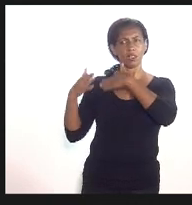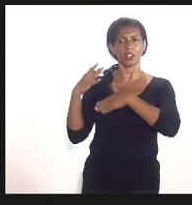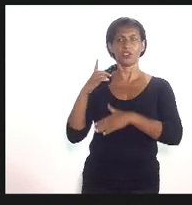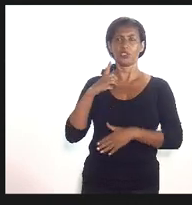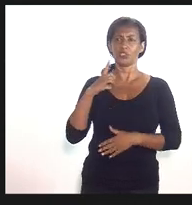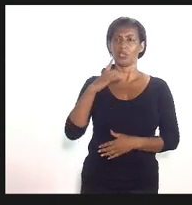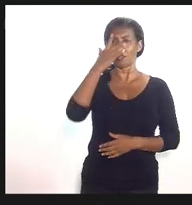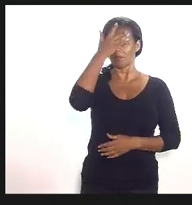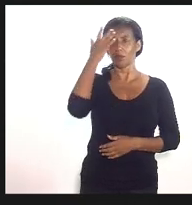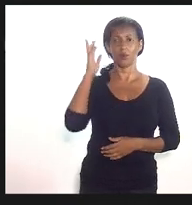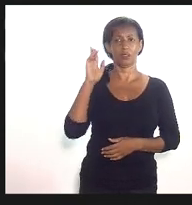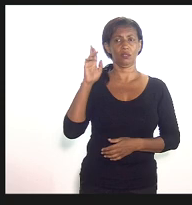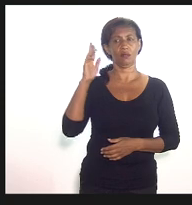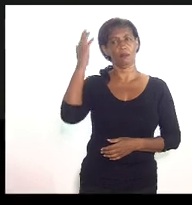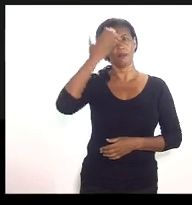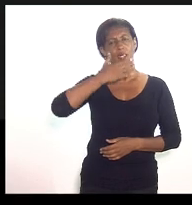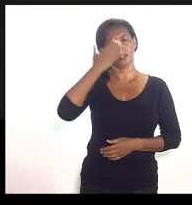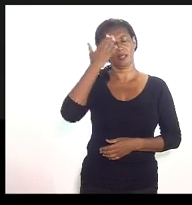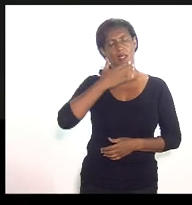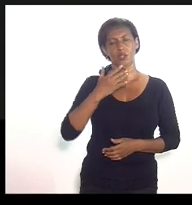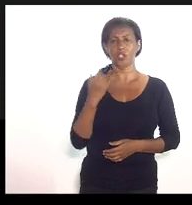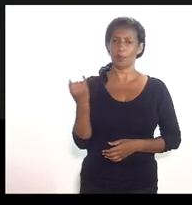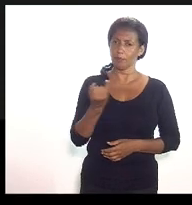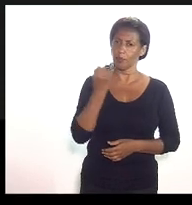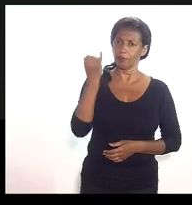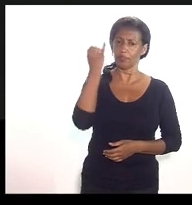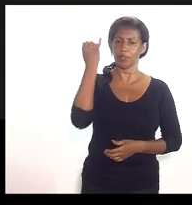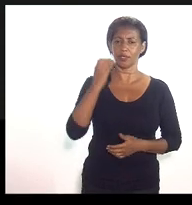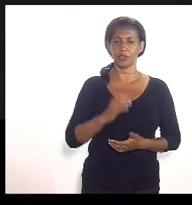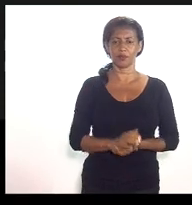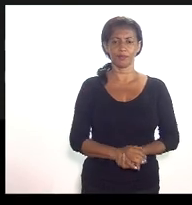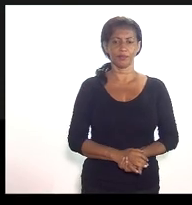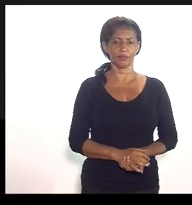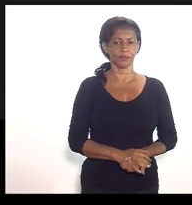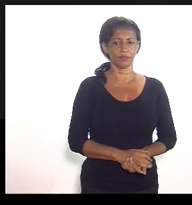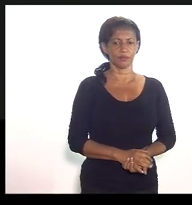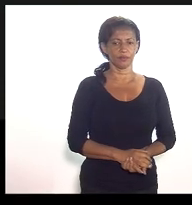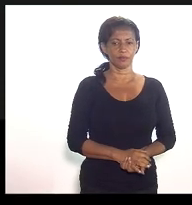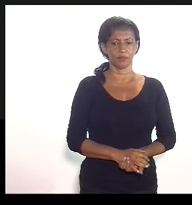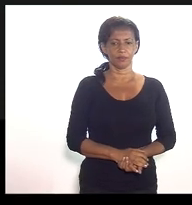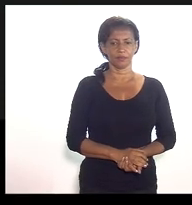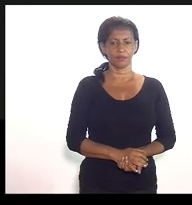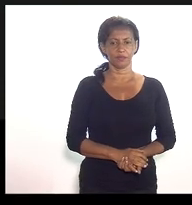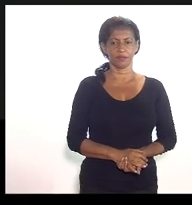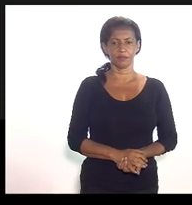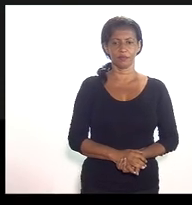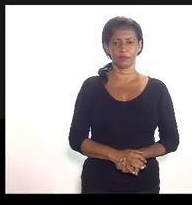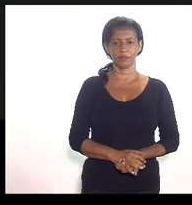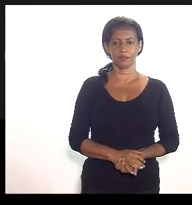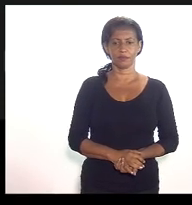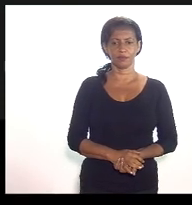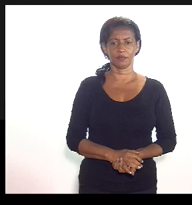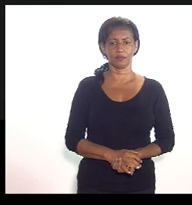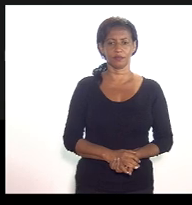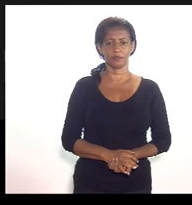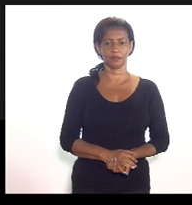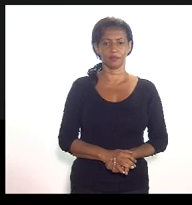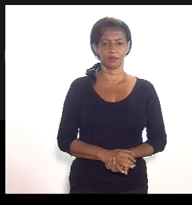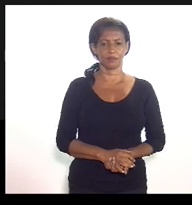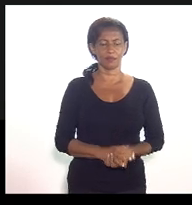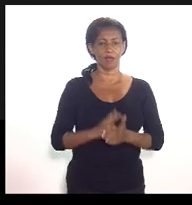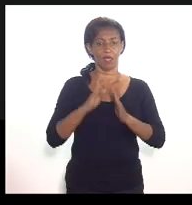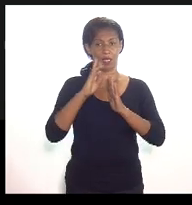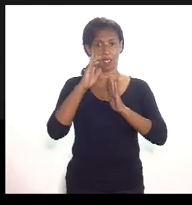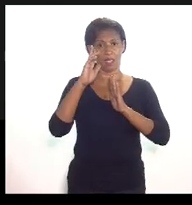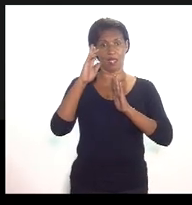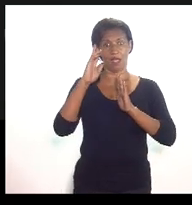relator presente, senhor presidente. Acho que é importante. Nós vamos fazer um intermediário. Só um minuto. Mas, Rodrigo, só para esclarecer, a regra anterior